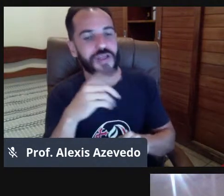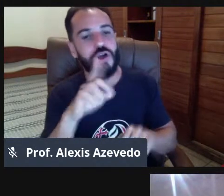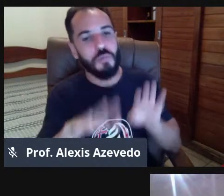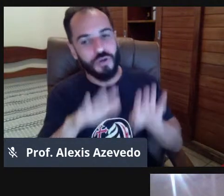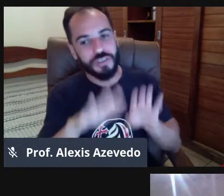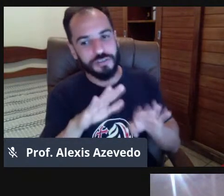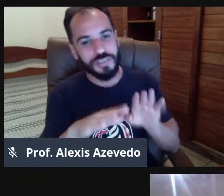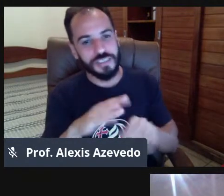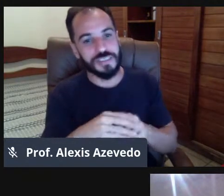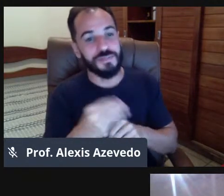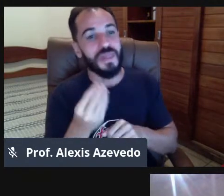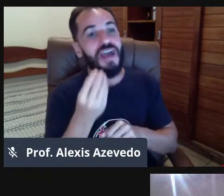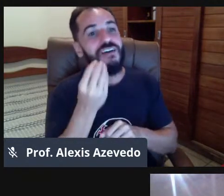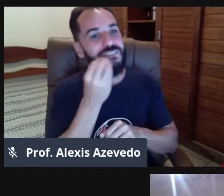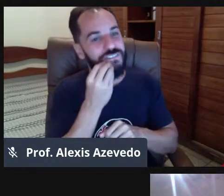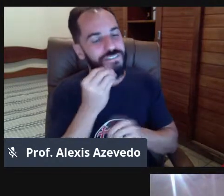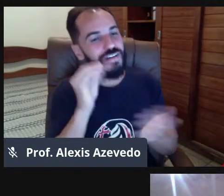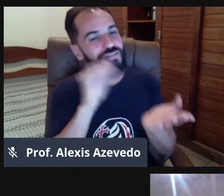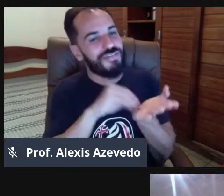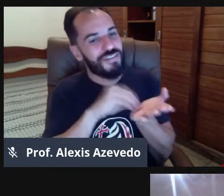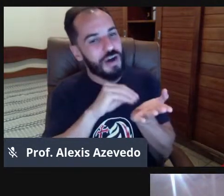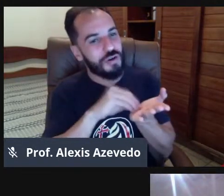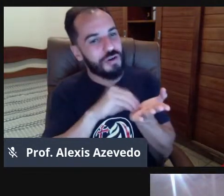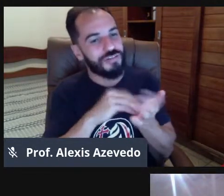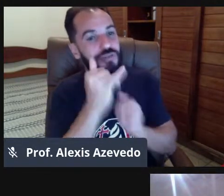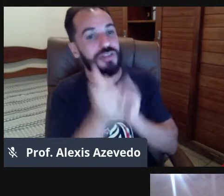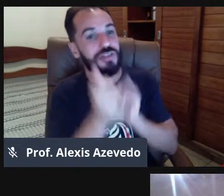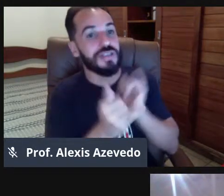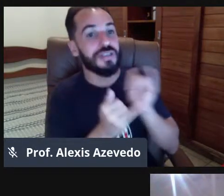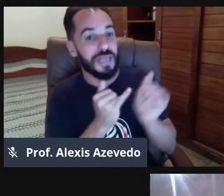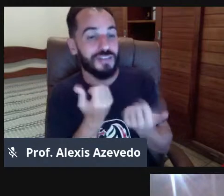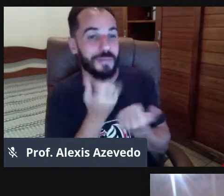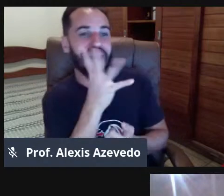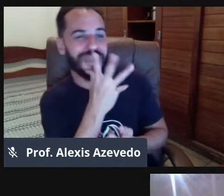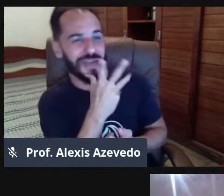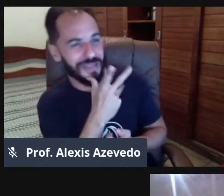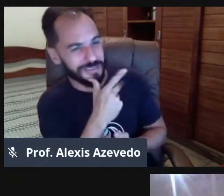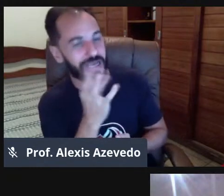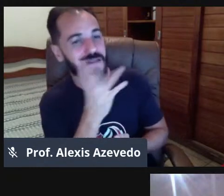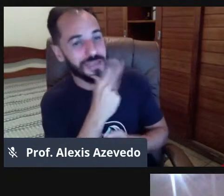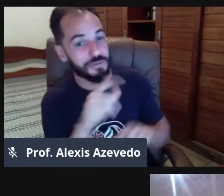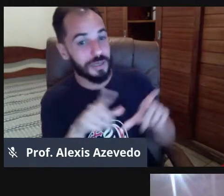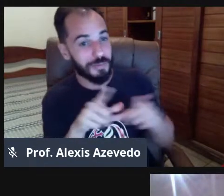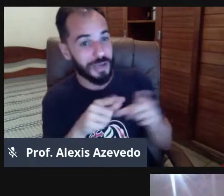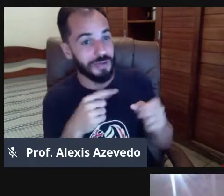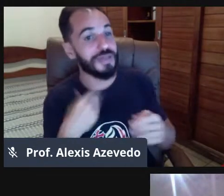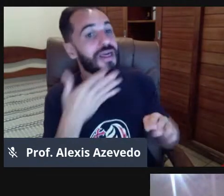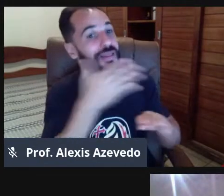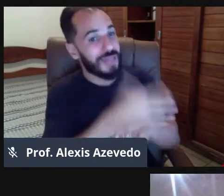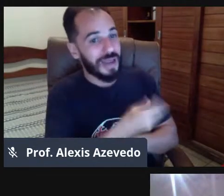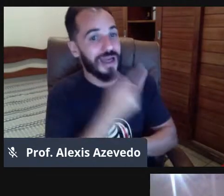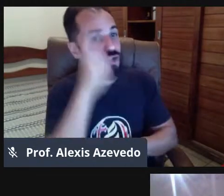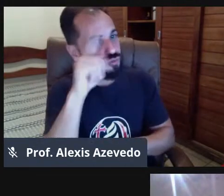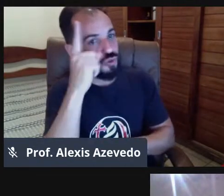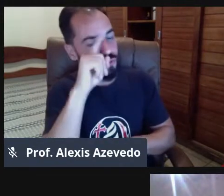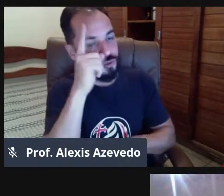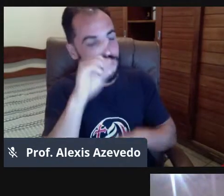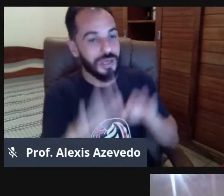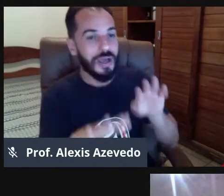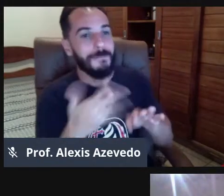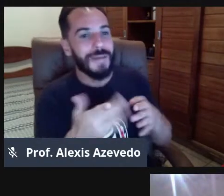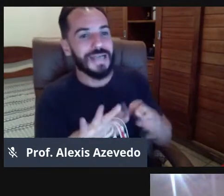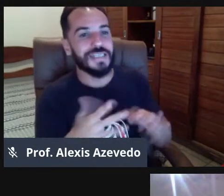a falta de internet, as falhas atrasam o nosso trabalho, a gente está lá, mas muitas vezes a gente não consegue fazer